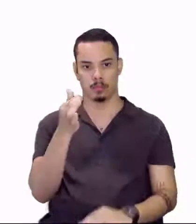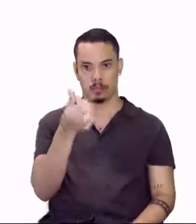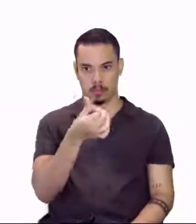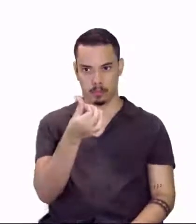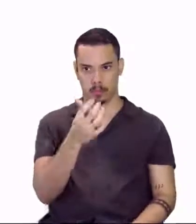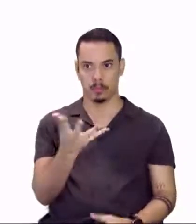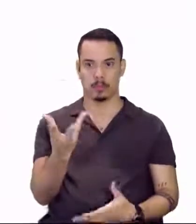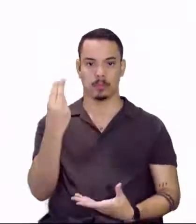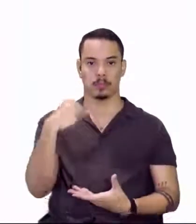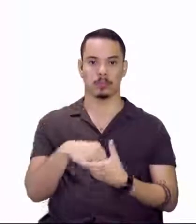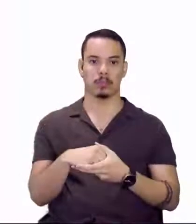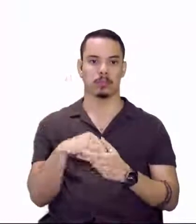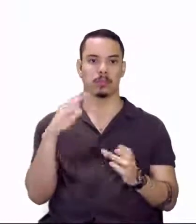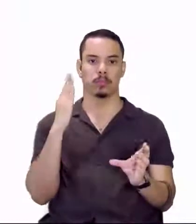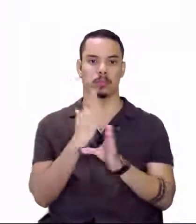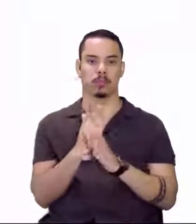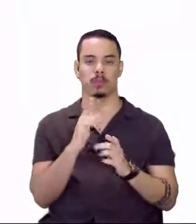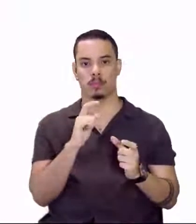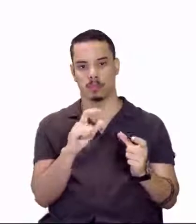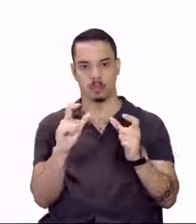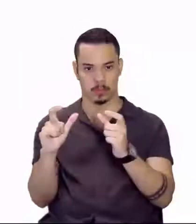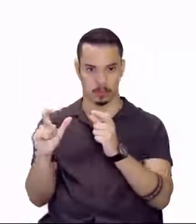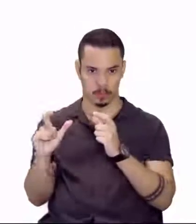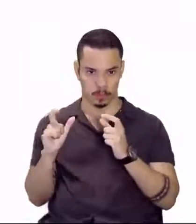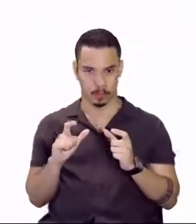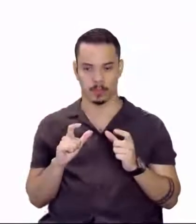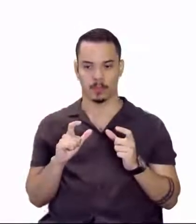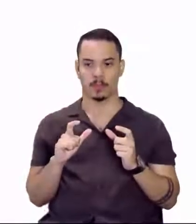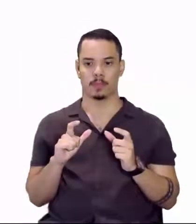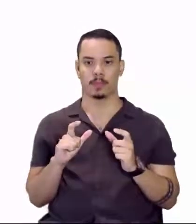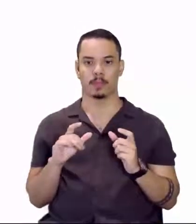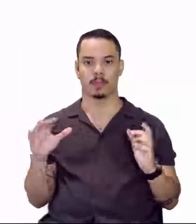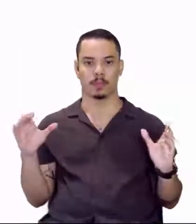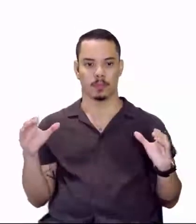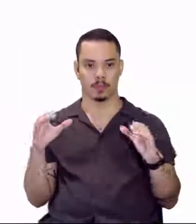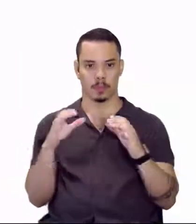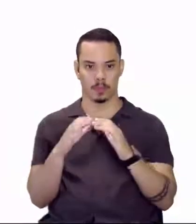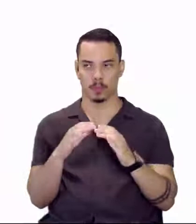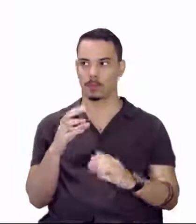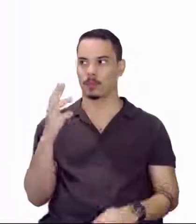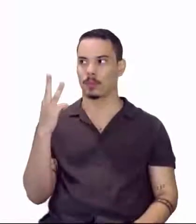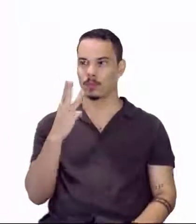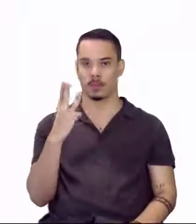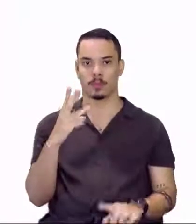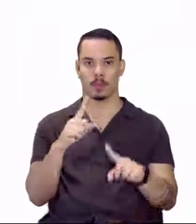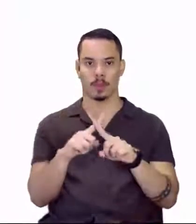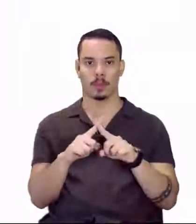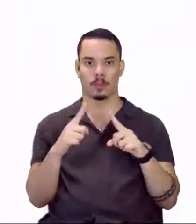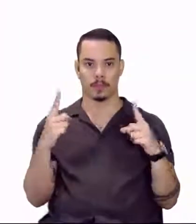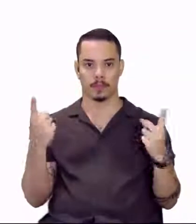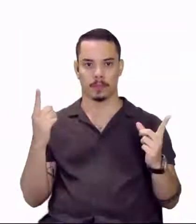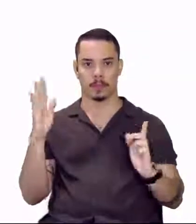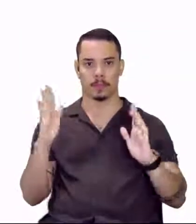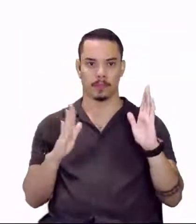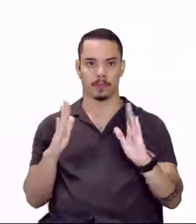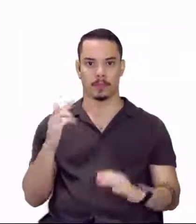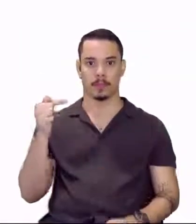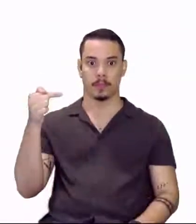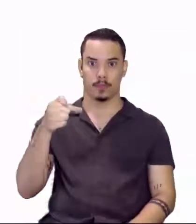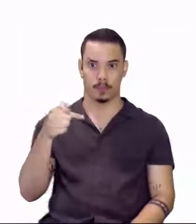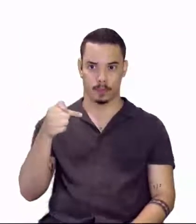dessa localização. E os actinídeos, no grupo 3, porém, no período